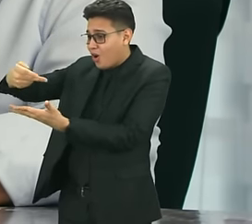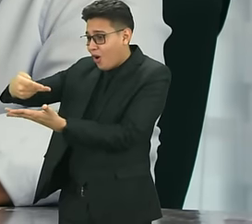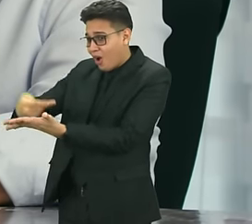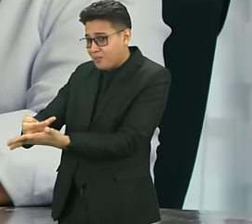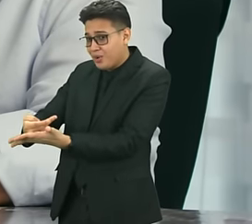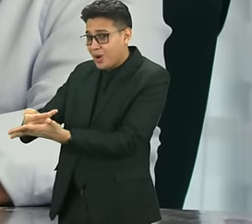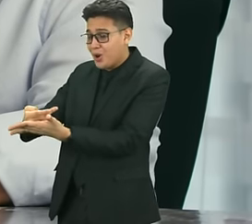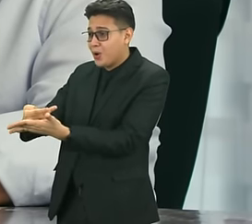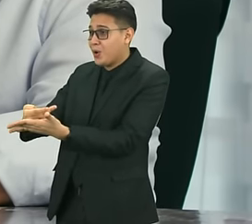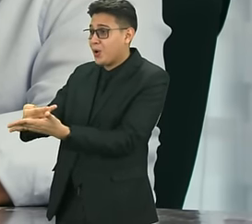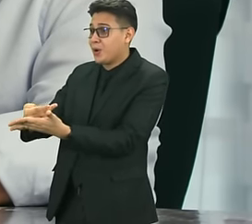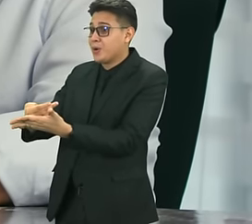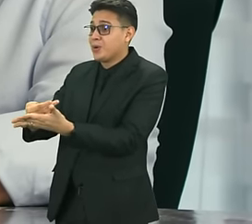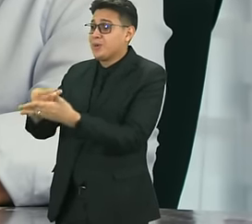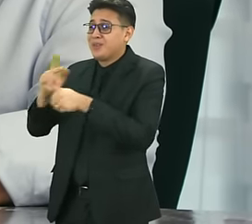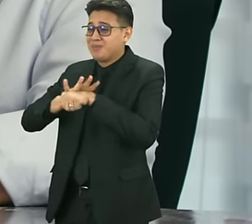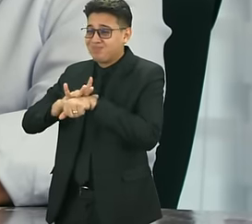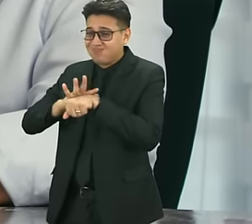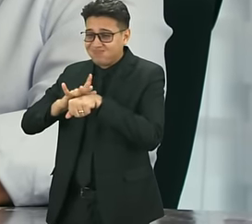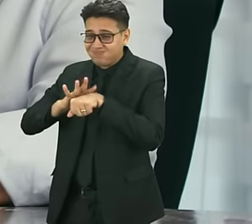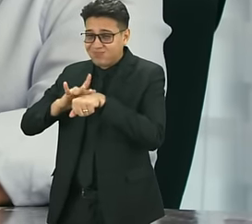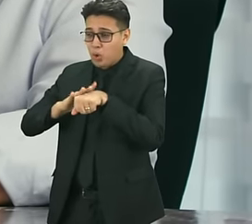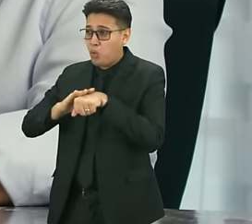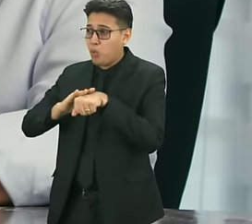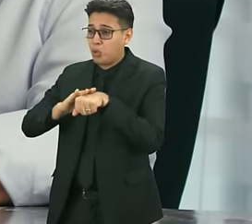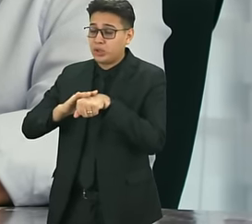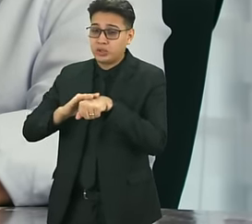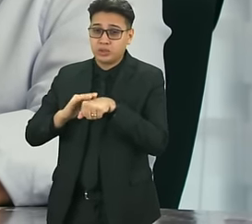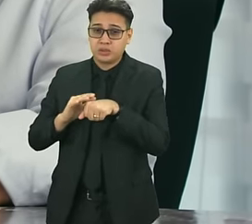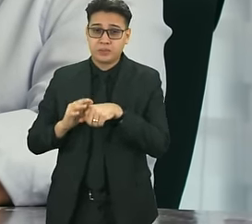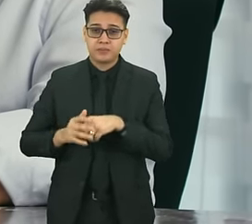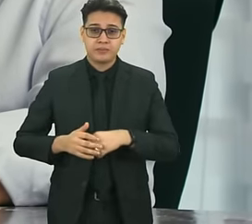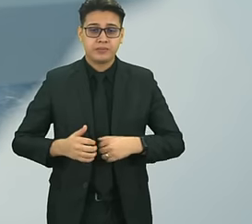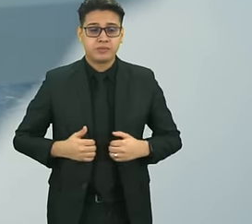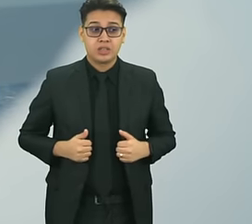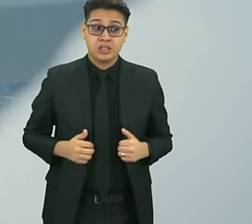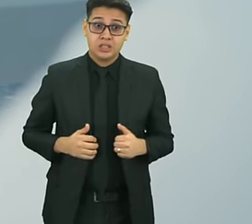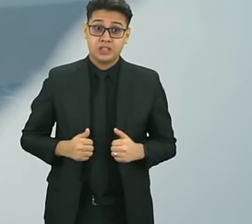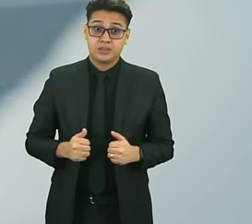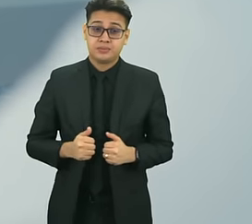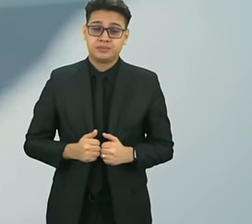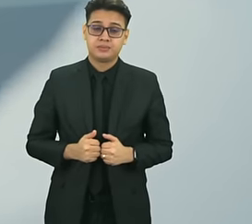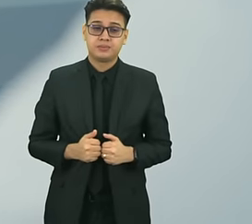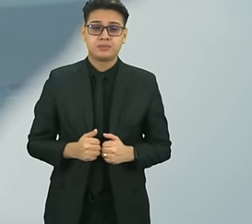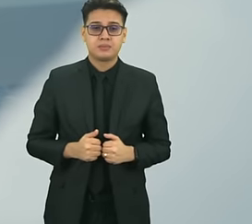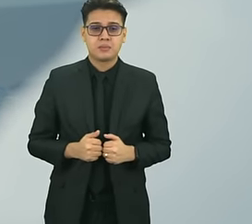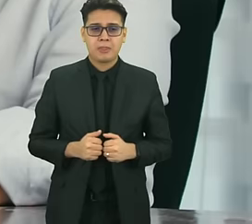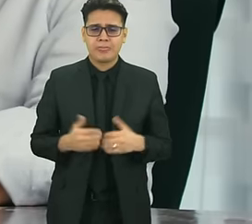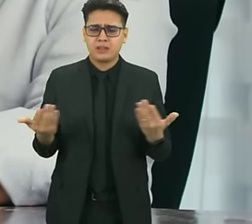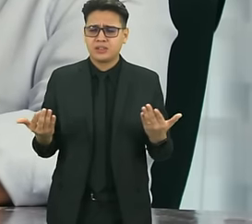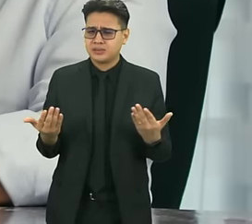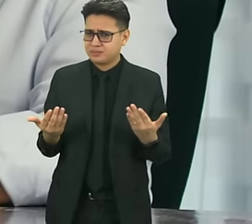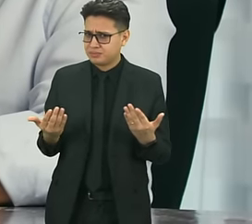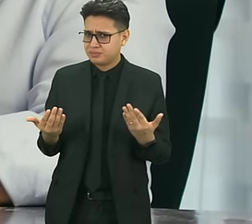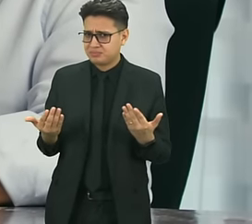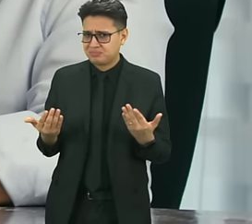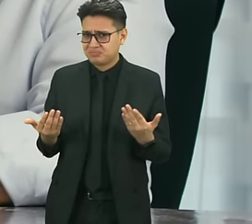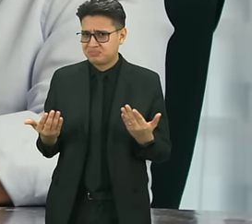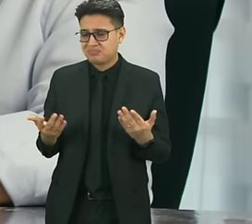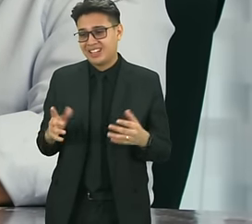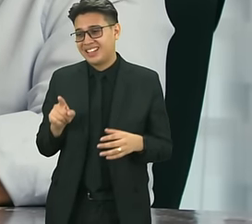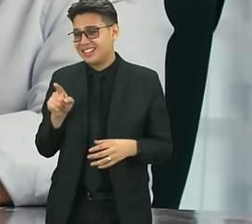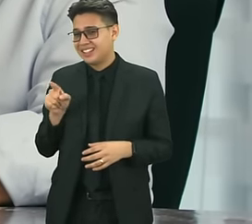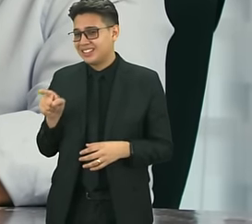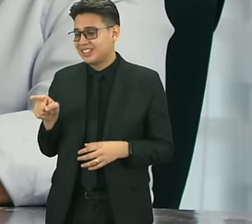apresentando pressão arterial baixa, com dor abdominal praticamente não responsivo. E nesse momento a gente já determinou que ia